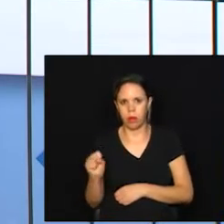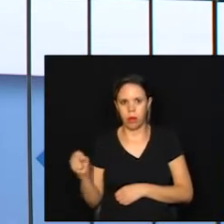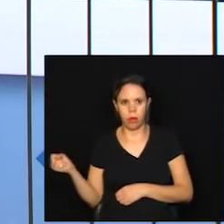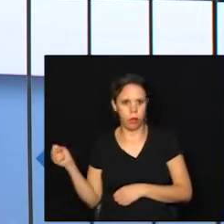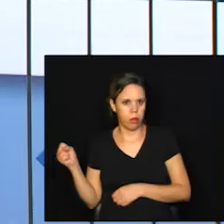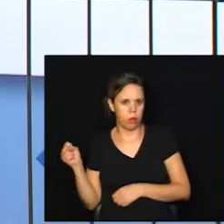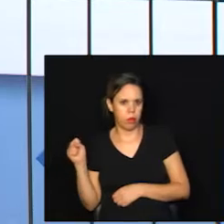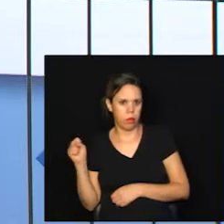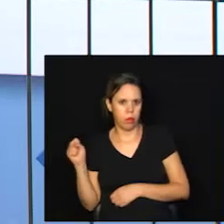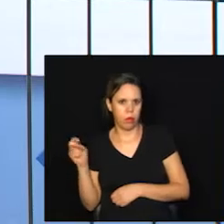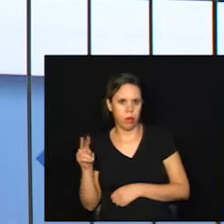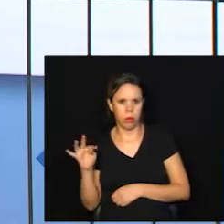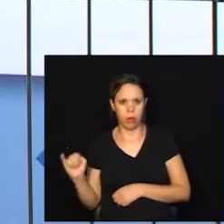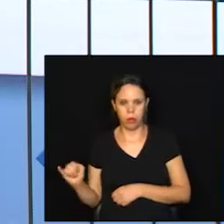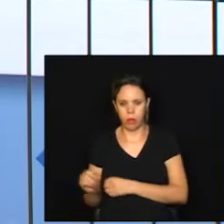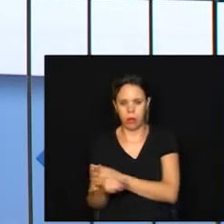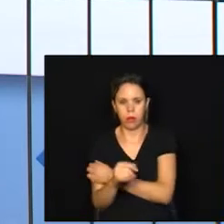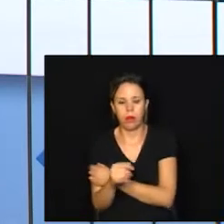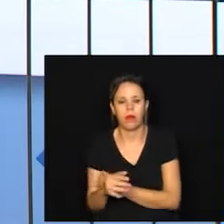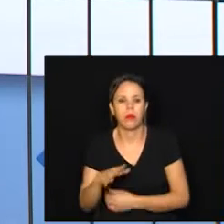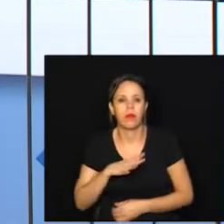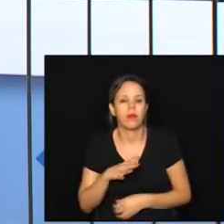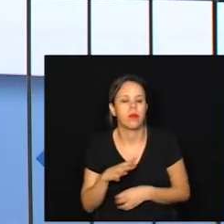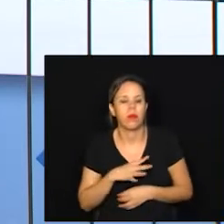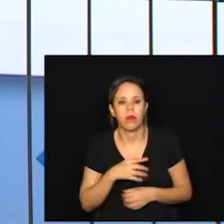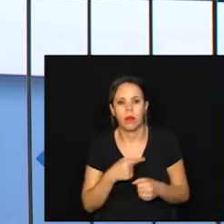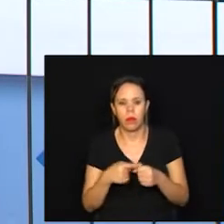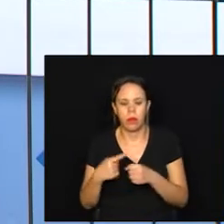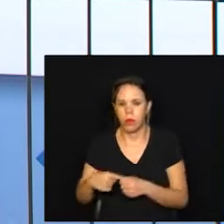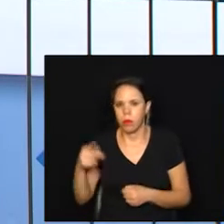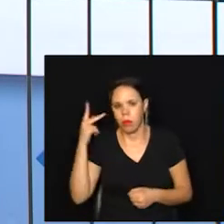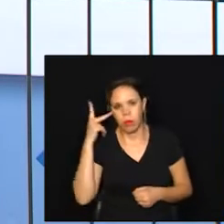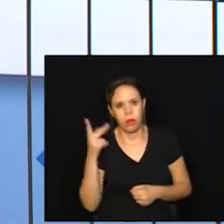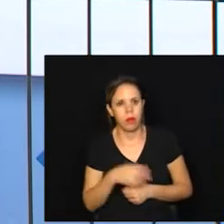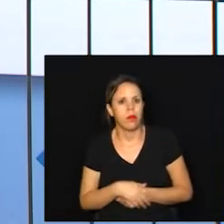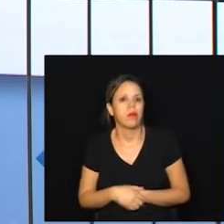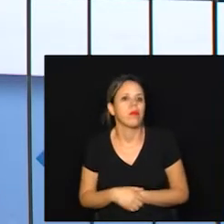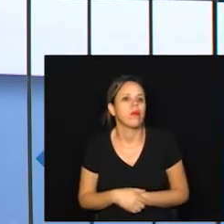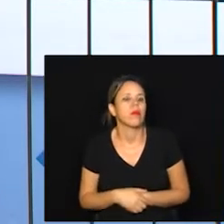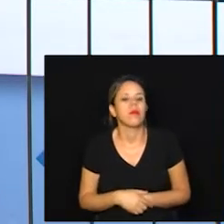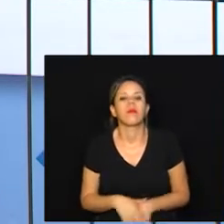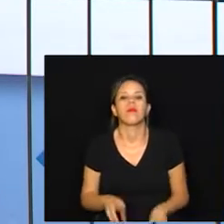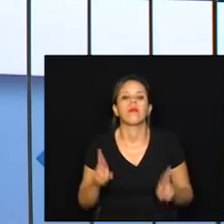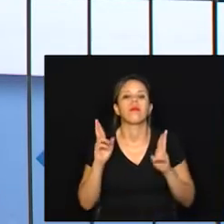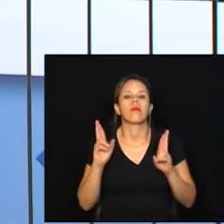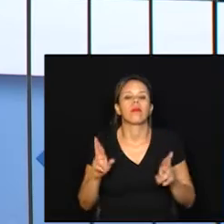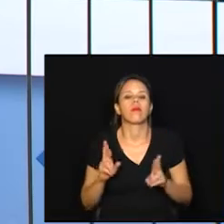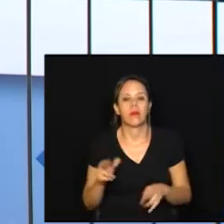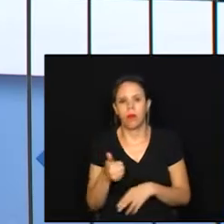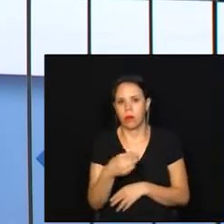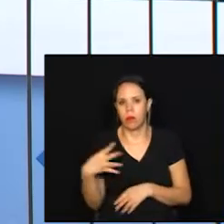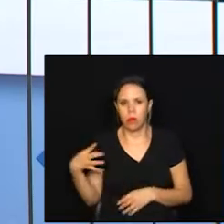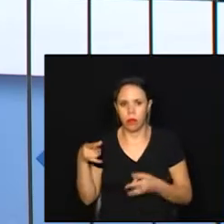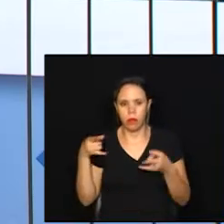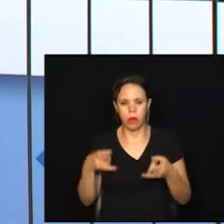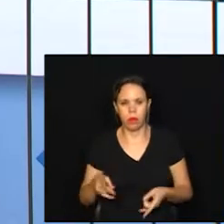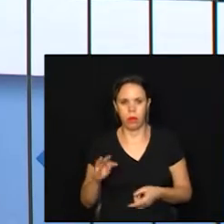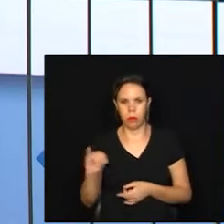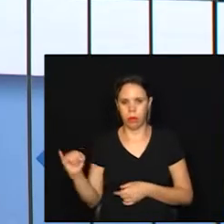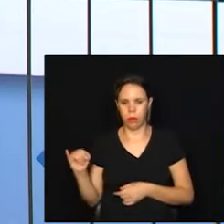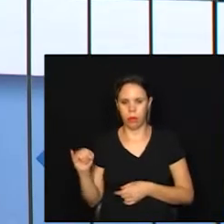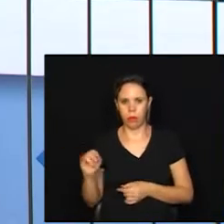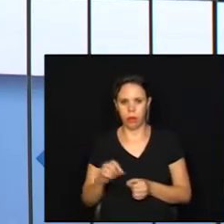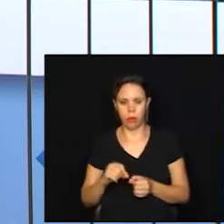6.288 em UTIs nas cidades paulistas, né? E a gente espera que esses 14 leitos de UTI que